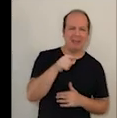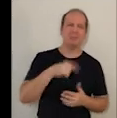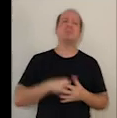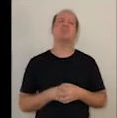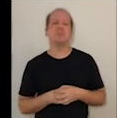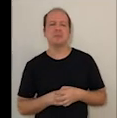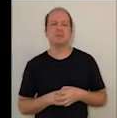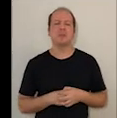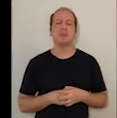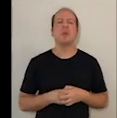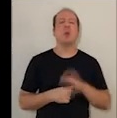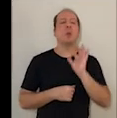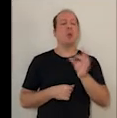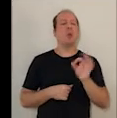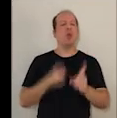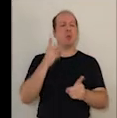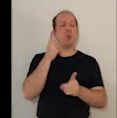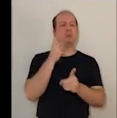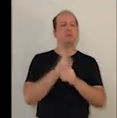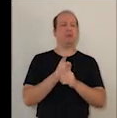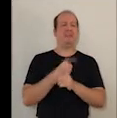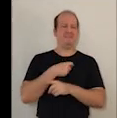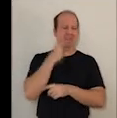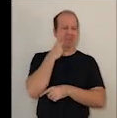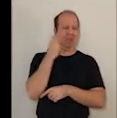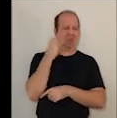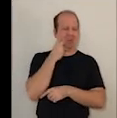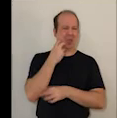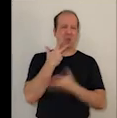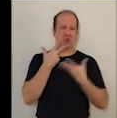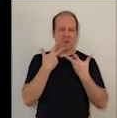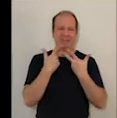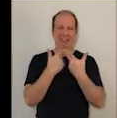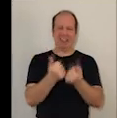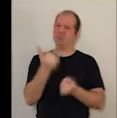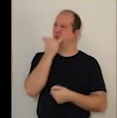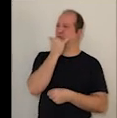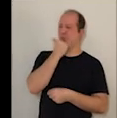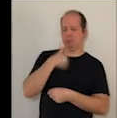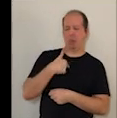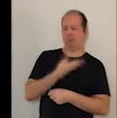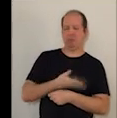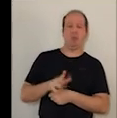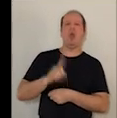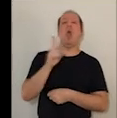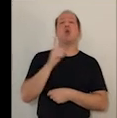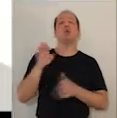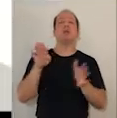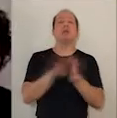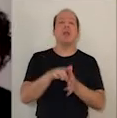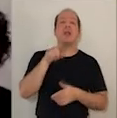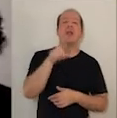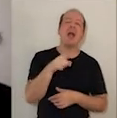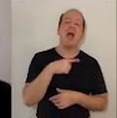havia convidado? Sentiria vergonha de ser convidado por um patife daquela espécie. Cheguei lá às